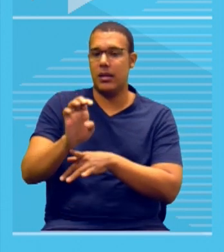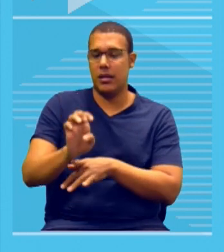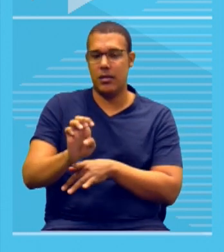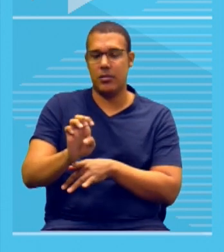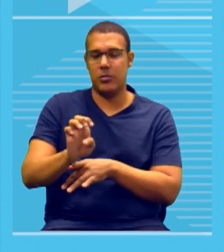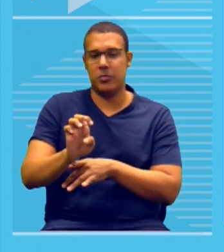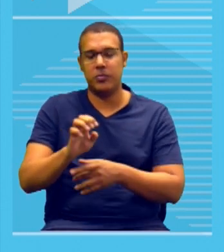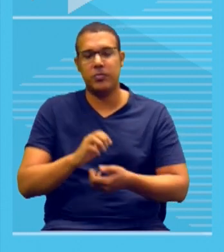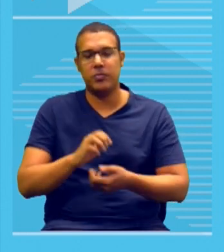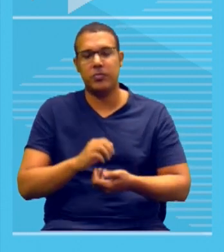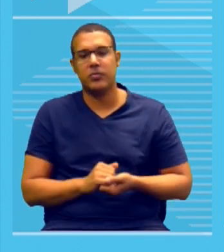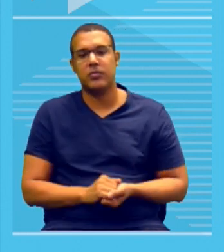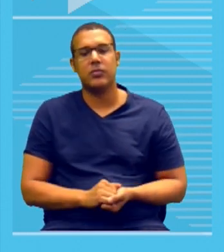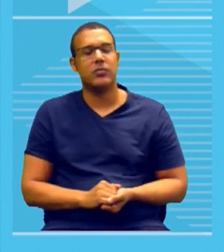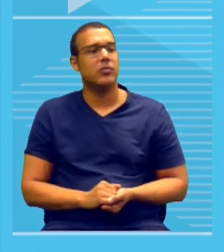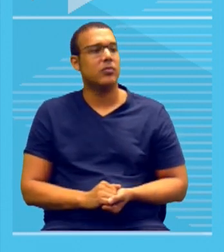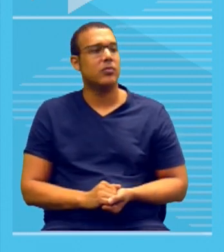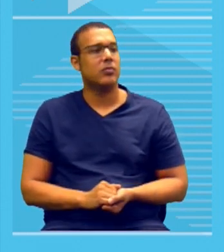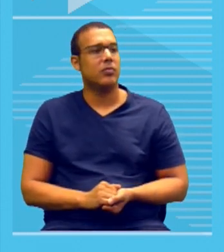tá diferente